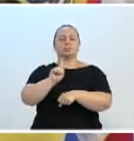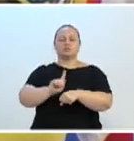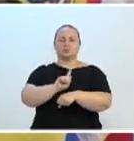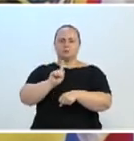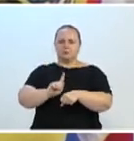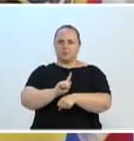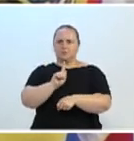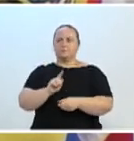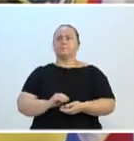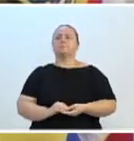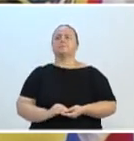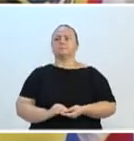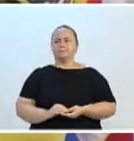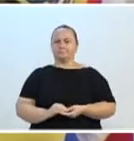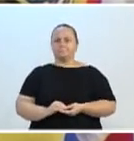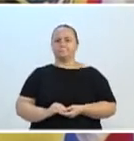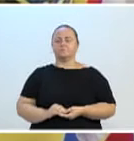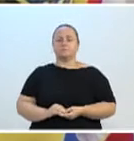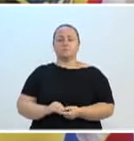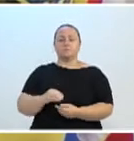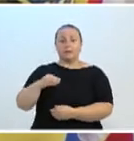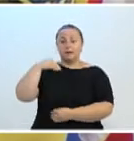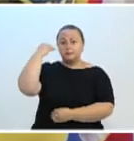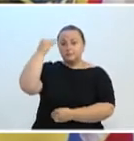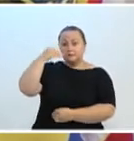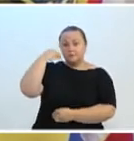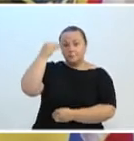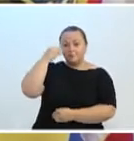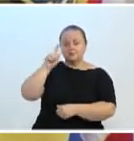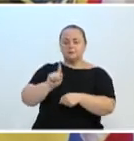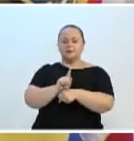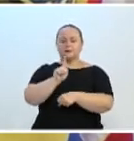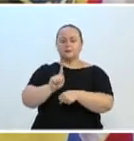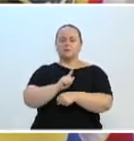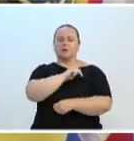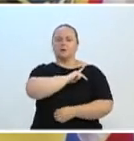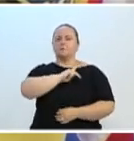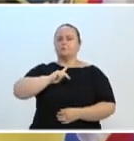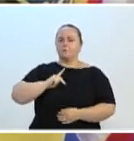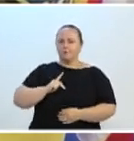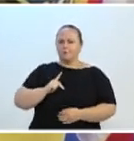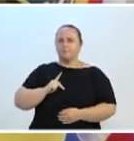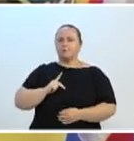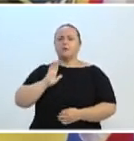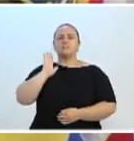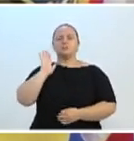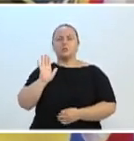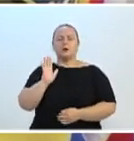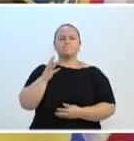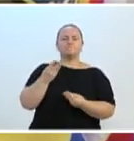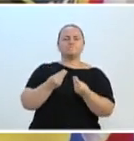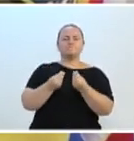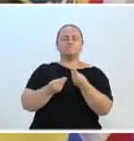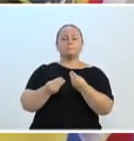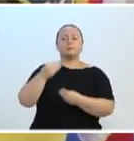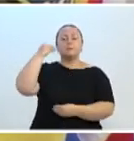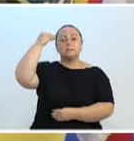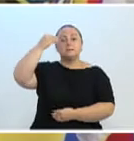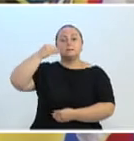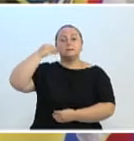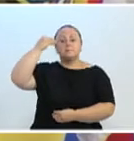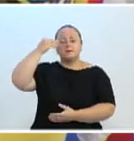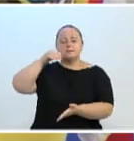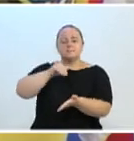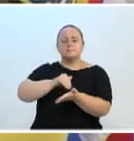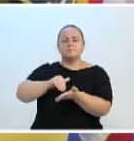cá a experiência que nós temos da gestão pública, a possibilidade que eu já tive de passar pelo Executivo, como secretário